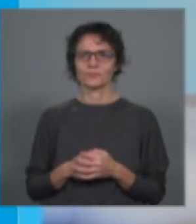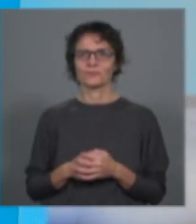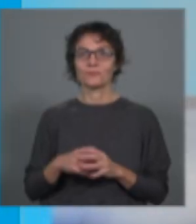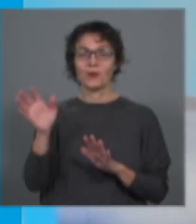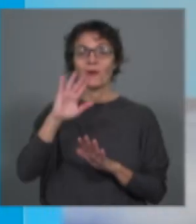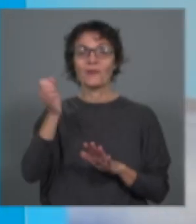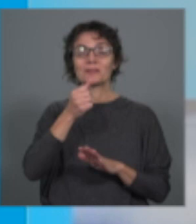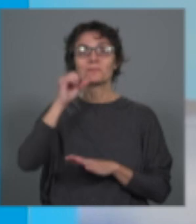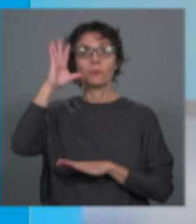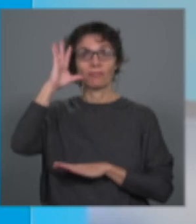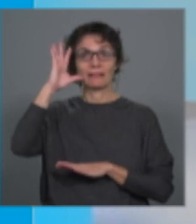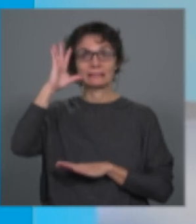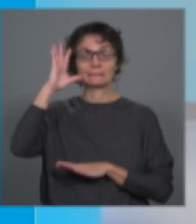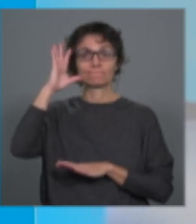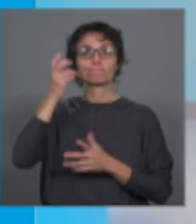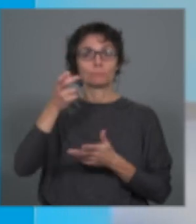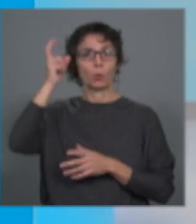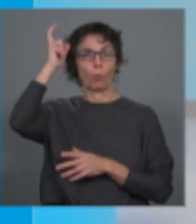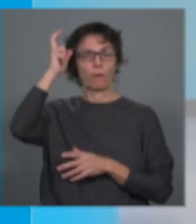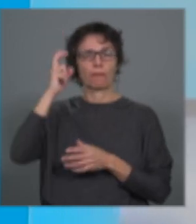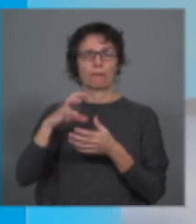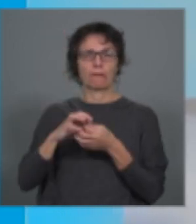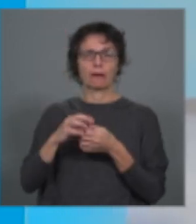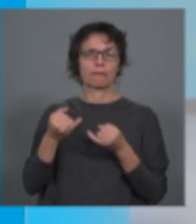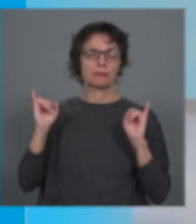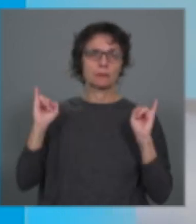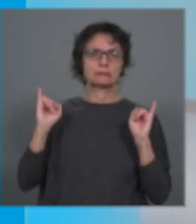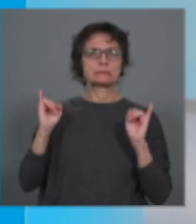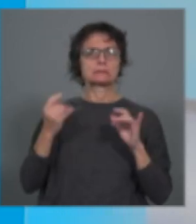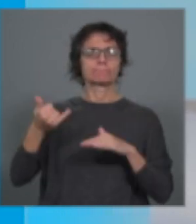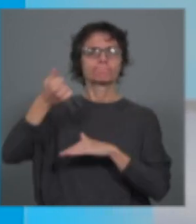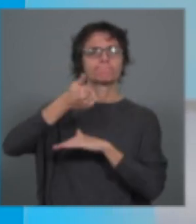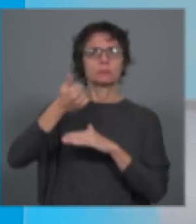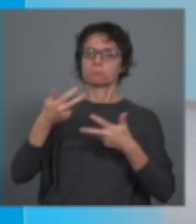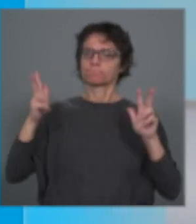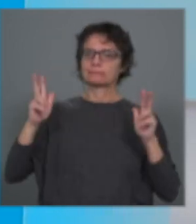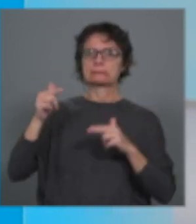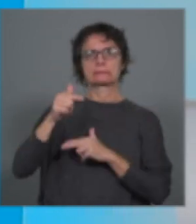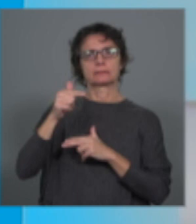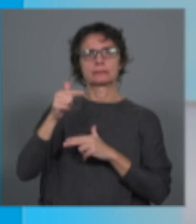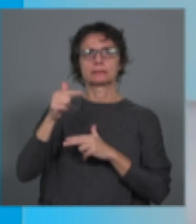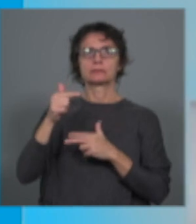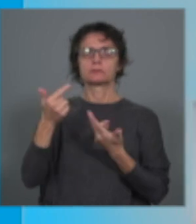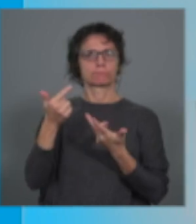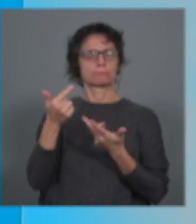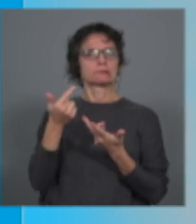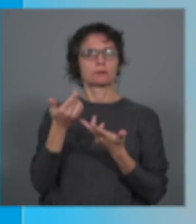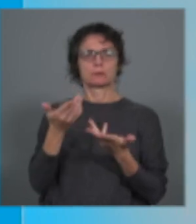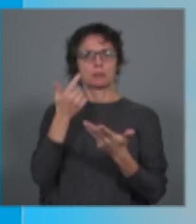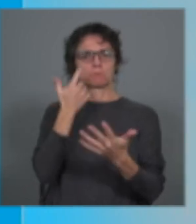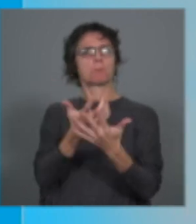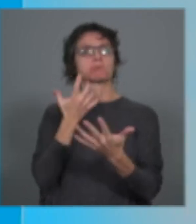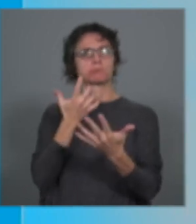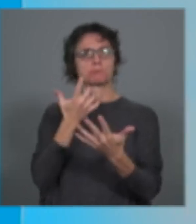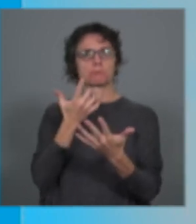Olá, muito boa tarde. Conceitos como independência, soberania ou liberdade ganham hoje uma configuração impensável há alguns meses.